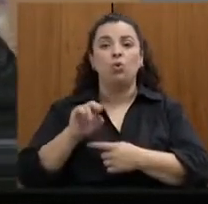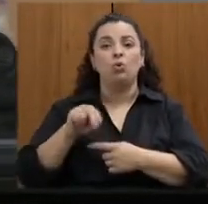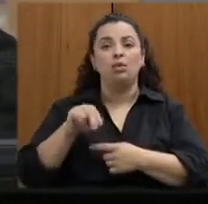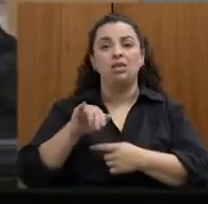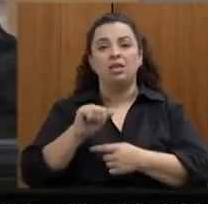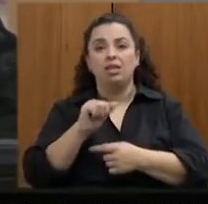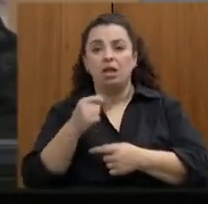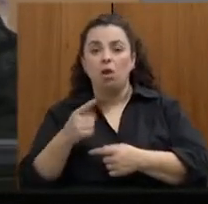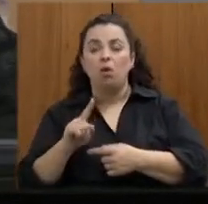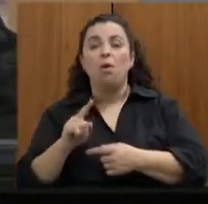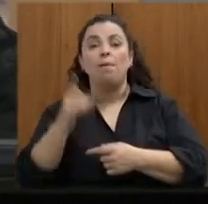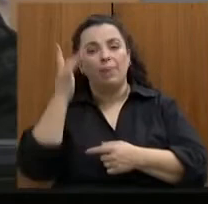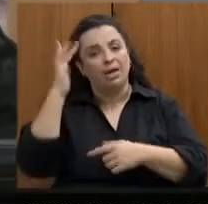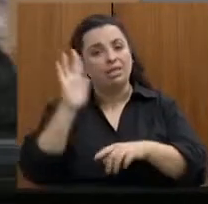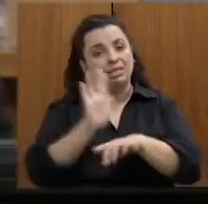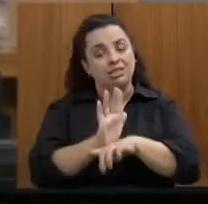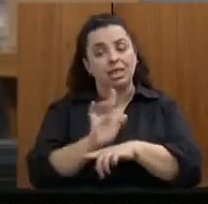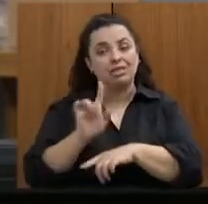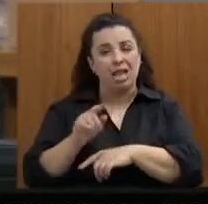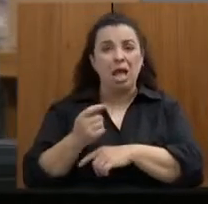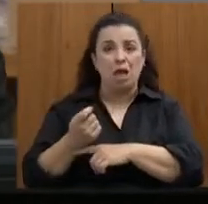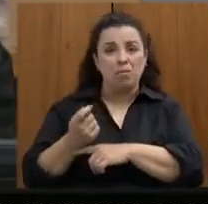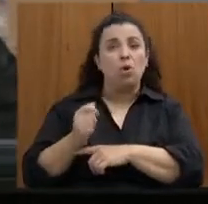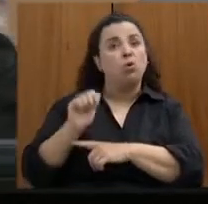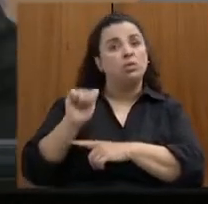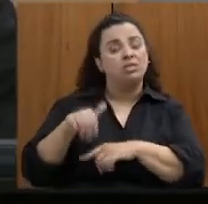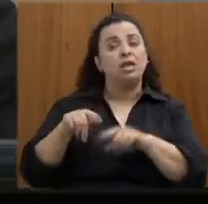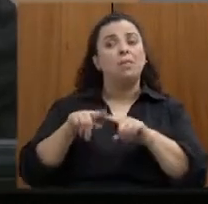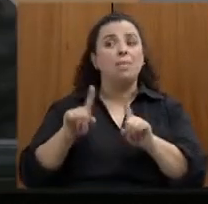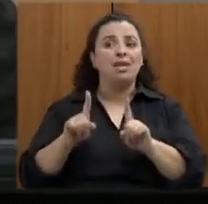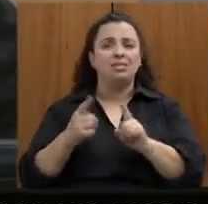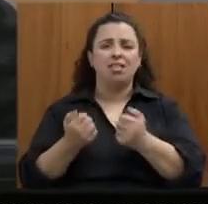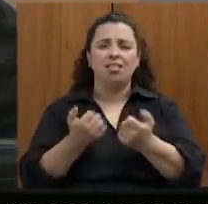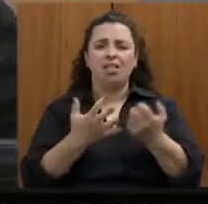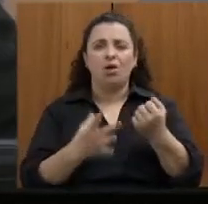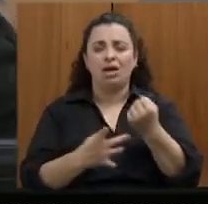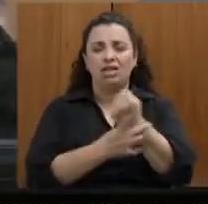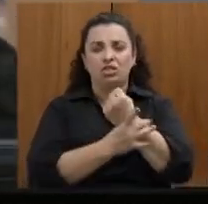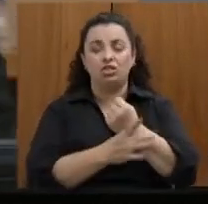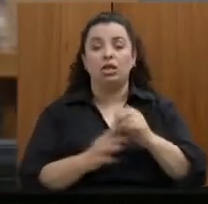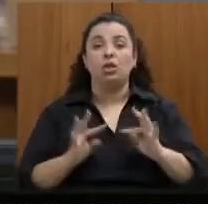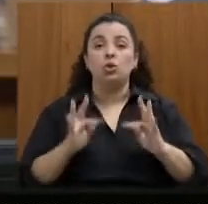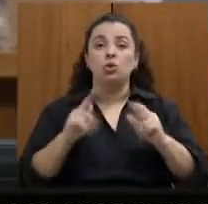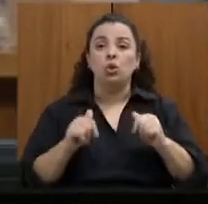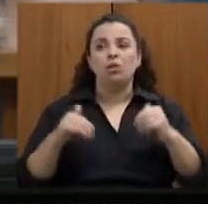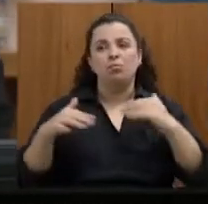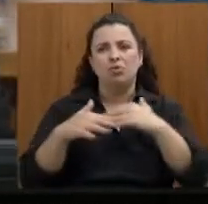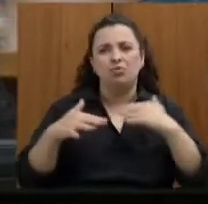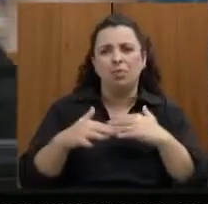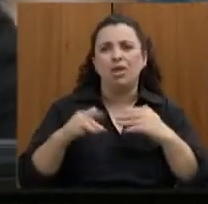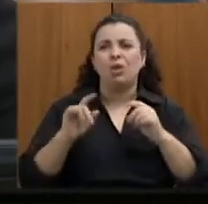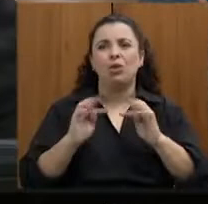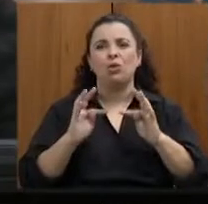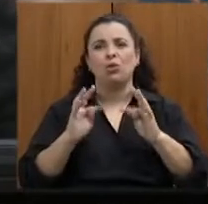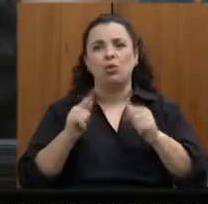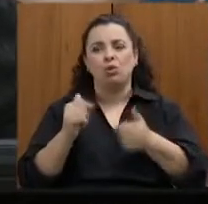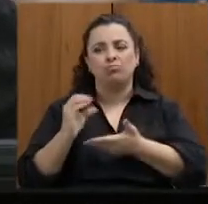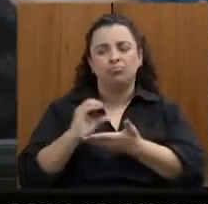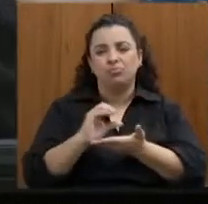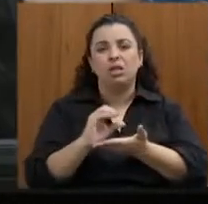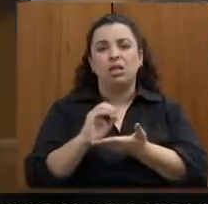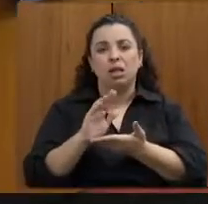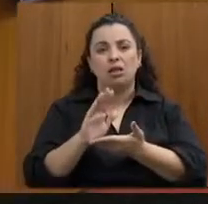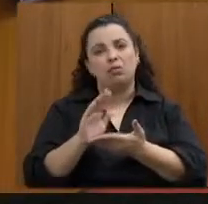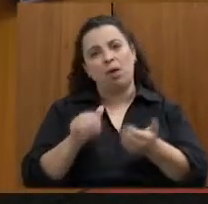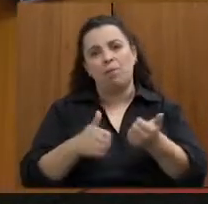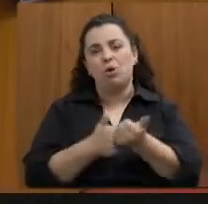muito, mas já é alguma coisa, mas que dá uma garantia. Então, toda mobilização é bem-vinda a favor da assistência social.